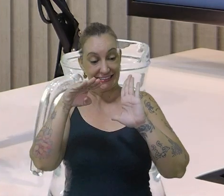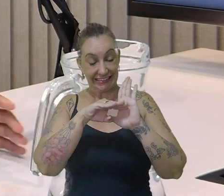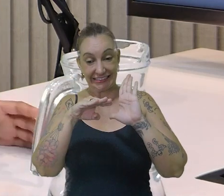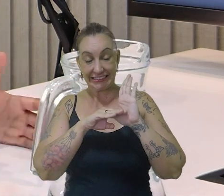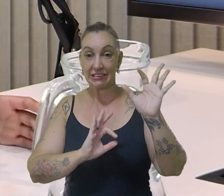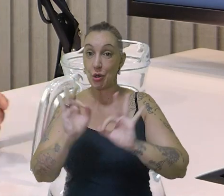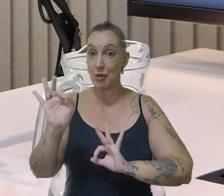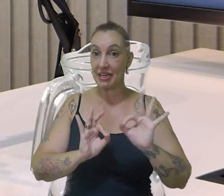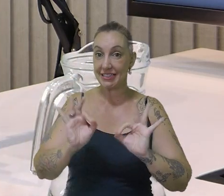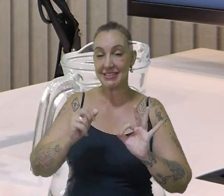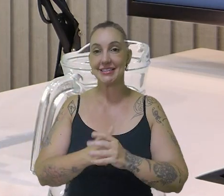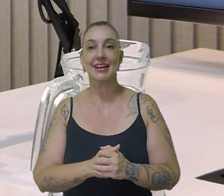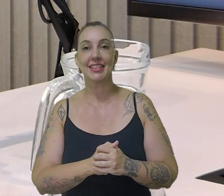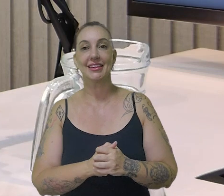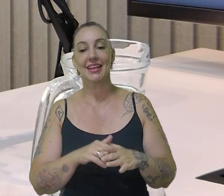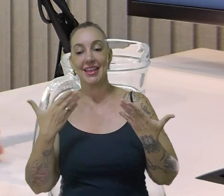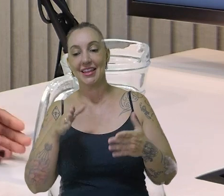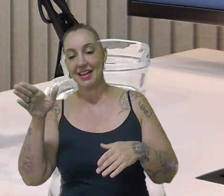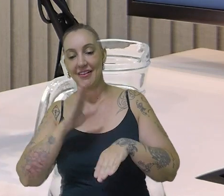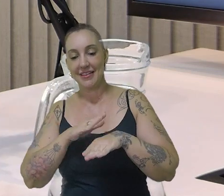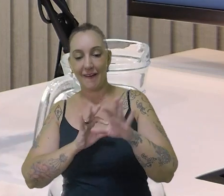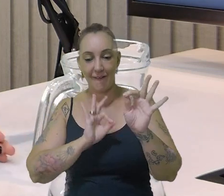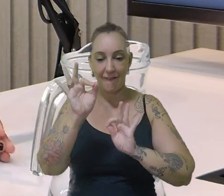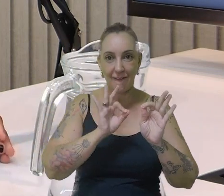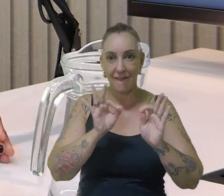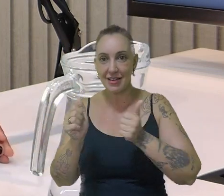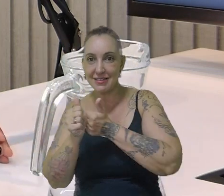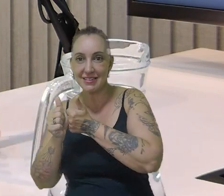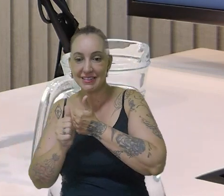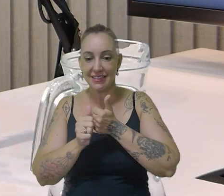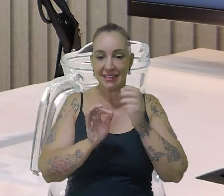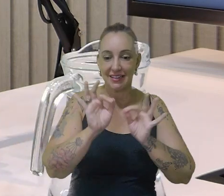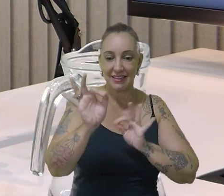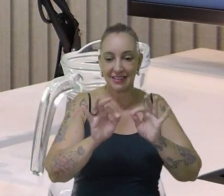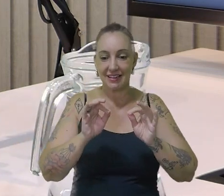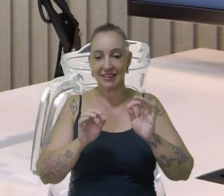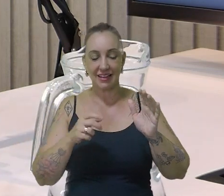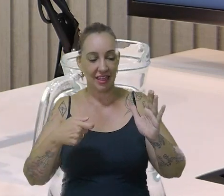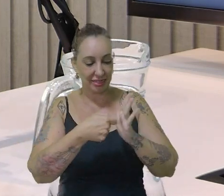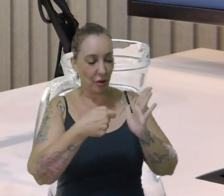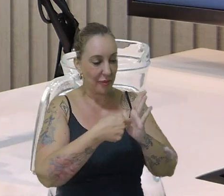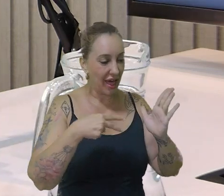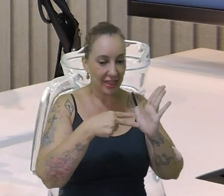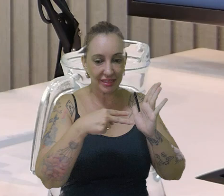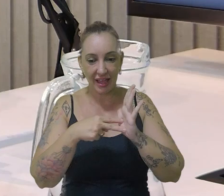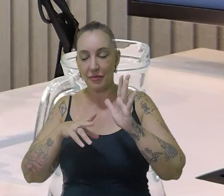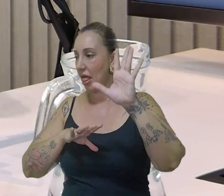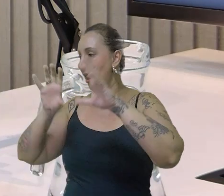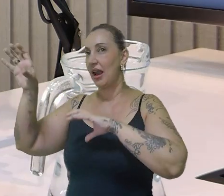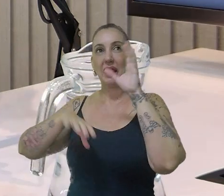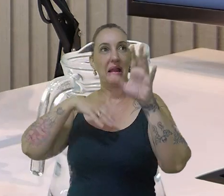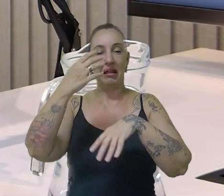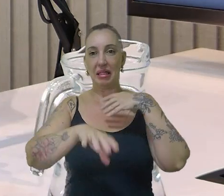e organizada então ele ia fazendo e eu ia arrumando atrás sabe tipo arrumando os cabos arrumando as tomadas tipo o pessoal chegava